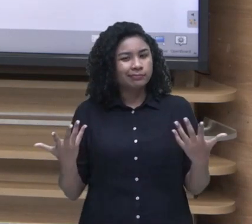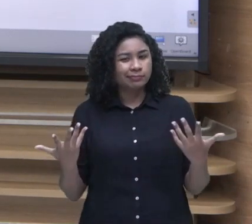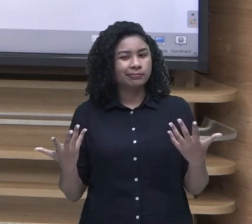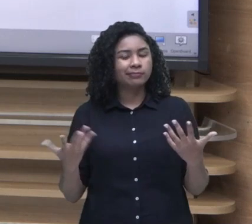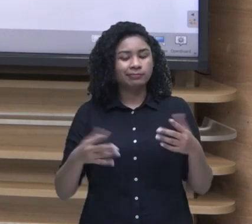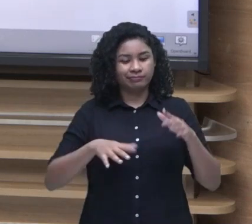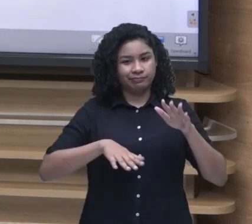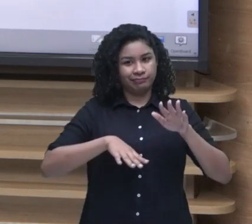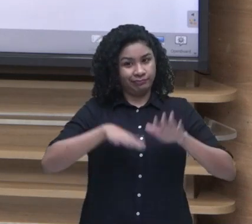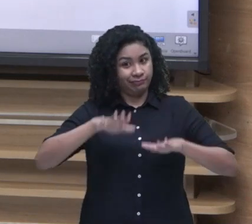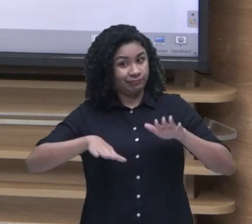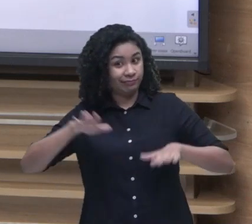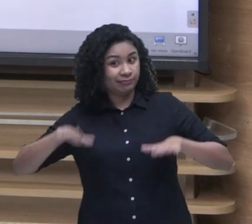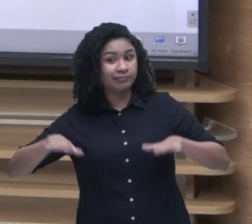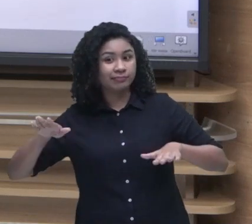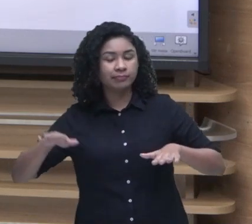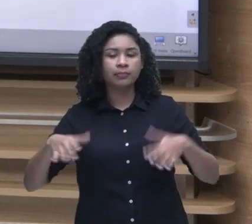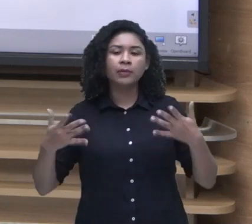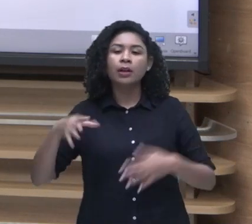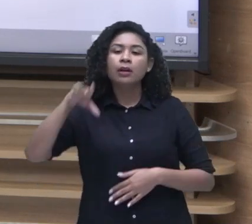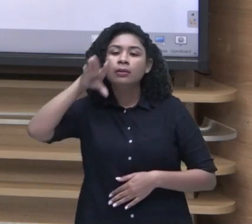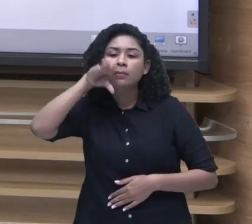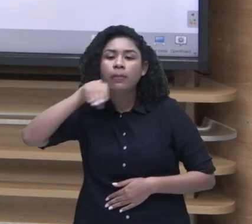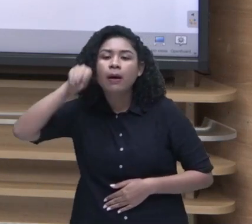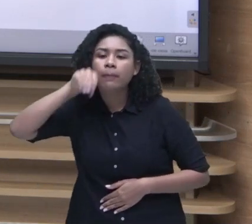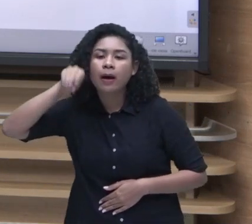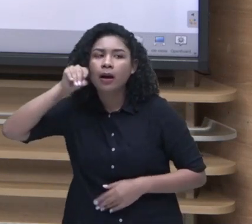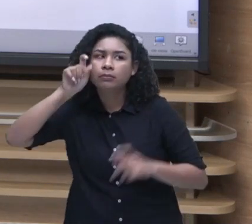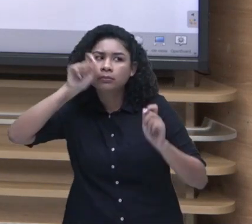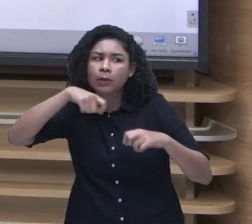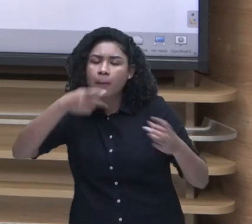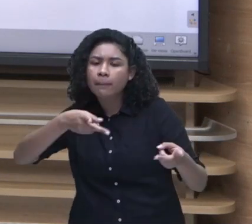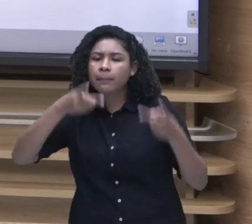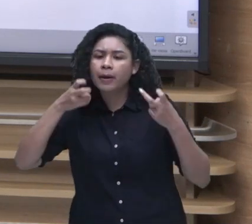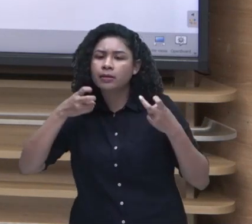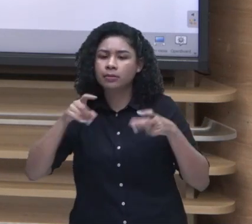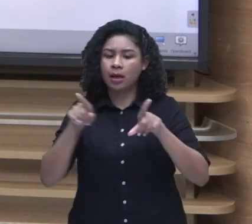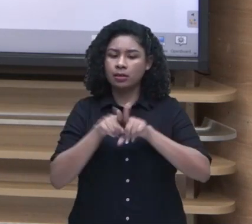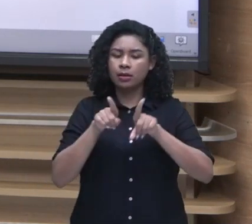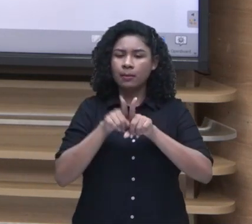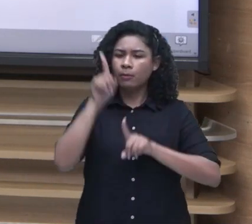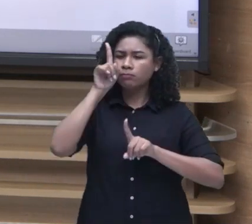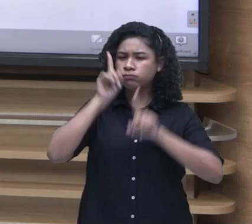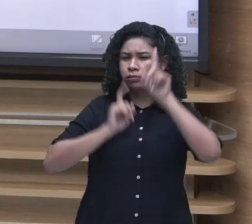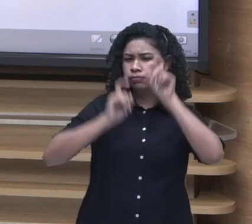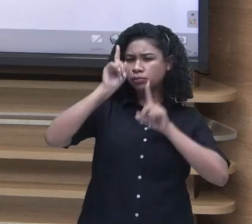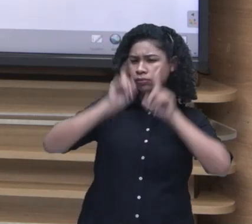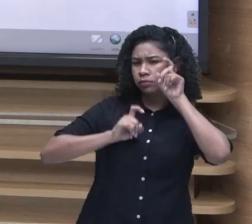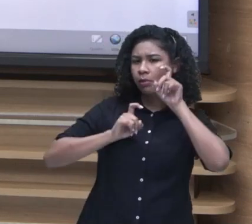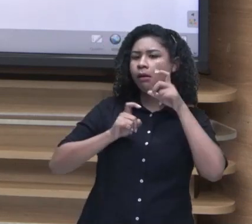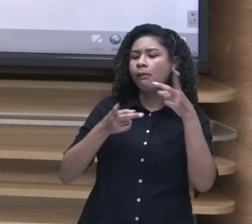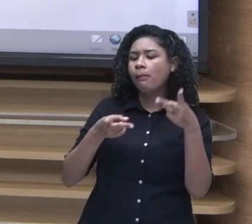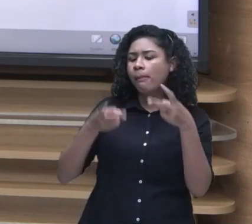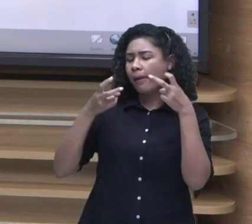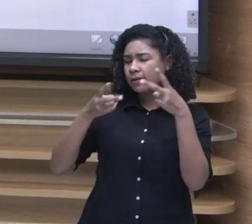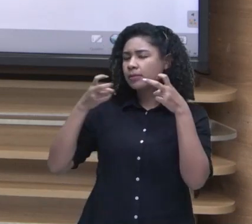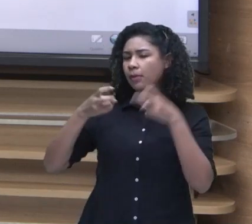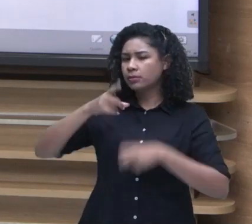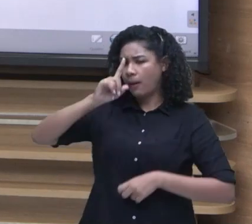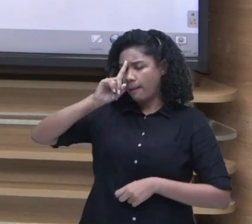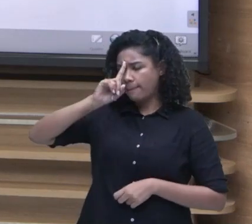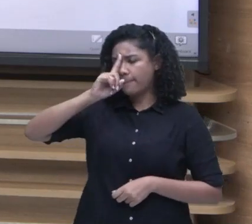que na fala dá para a gente identificar quando está fazendo pedido, quando está dando uma ordem. Já